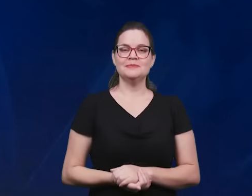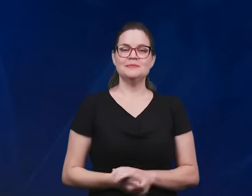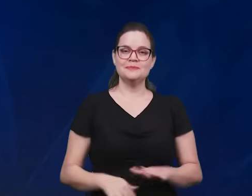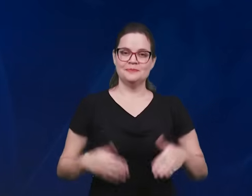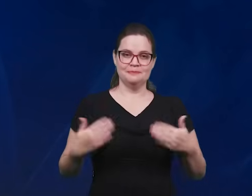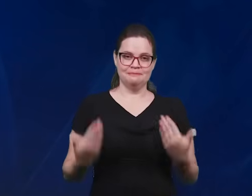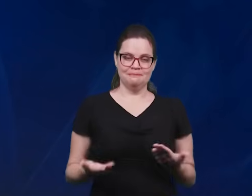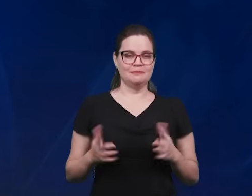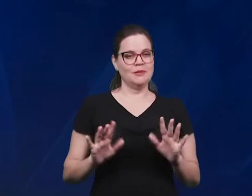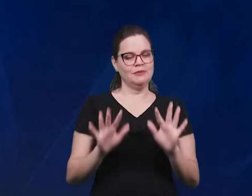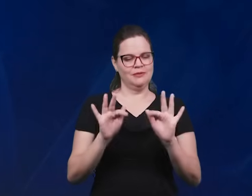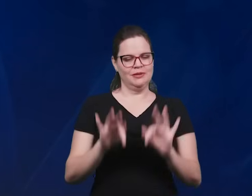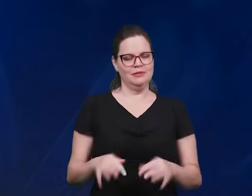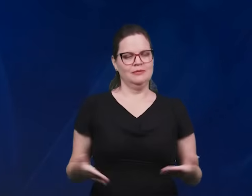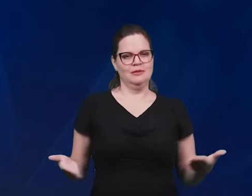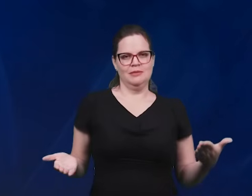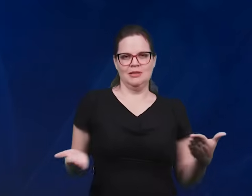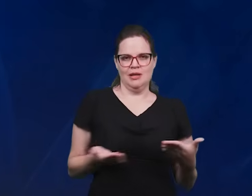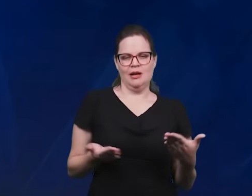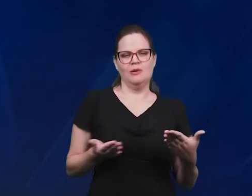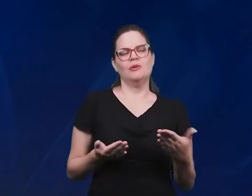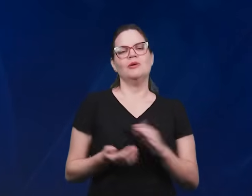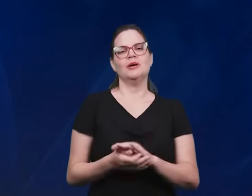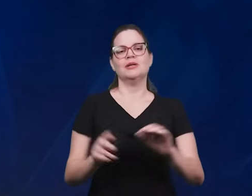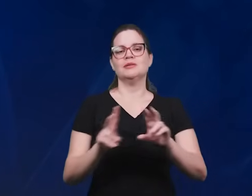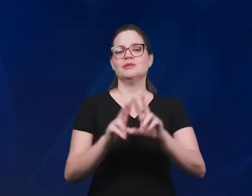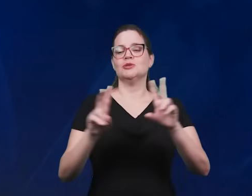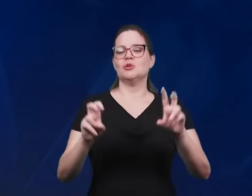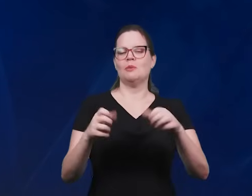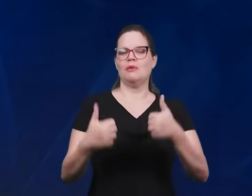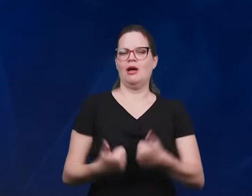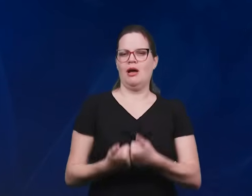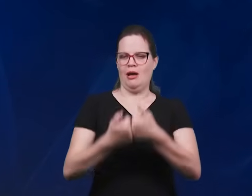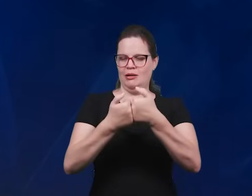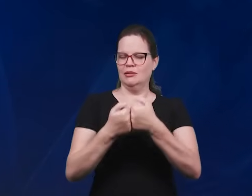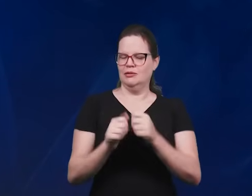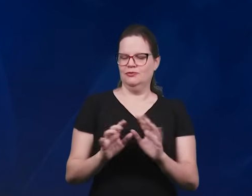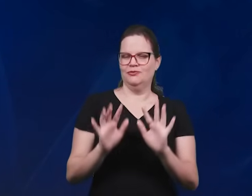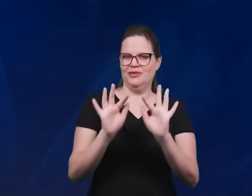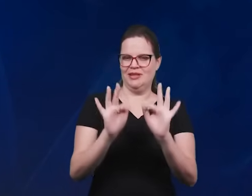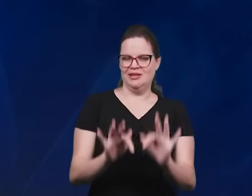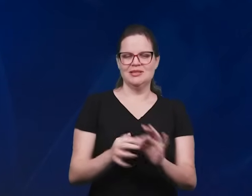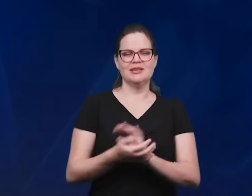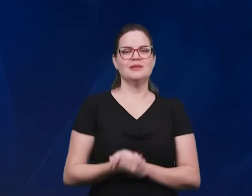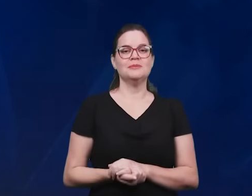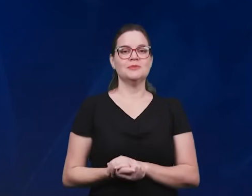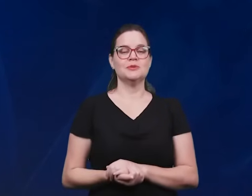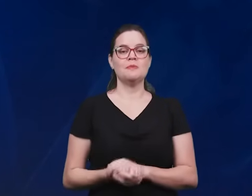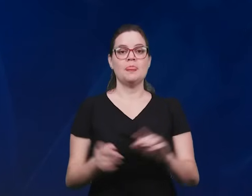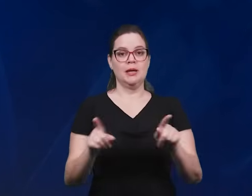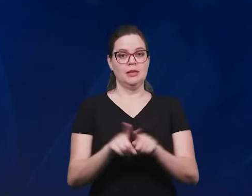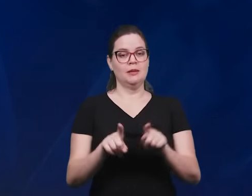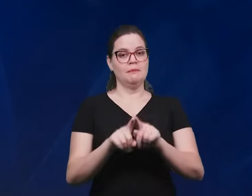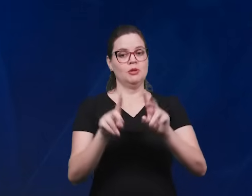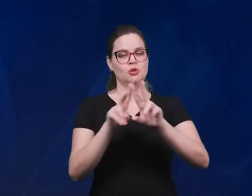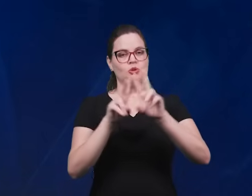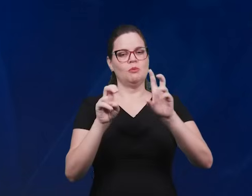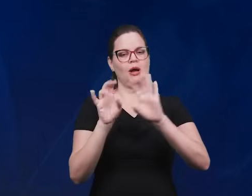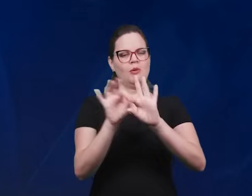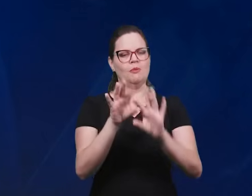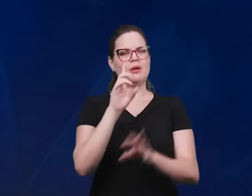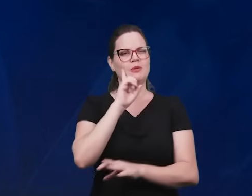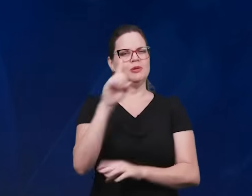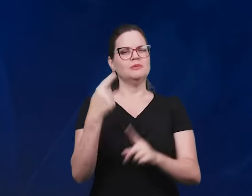Assim encerramos aqui esta primeira abordagem sobre a Arca da Aliança e a comunhão com Deus como uma